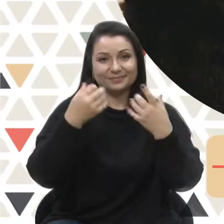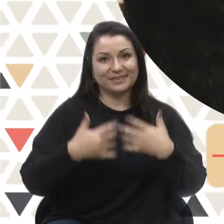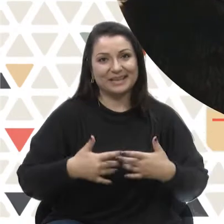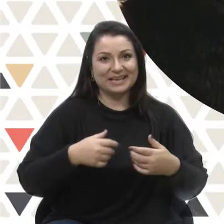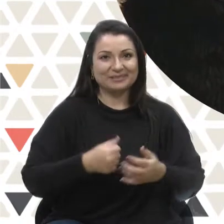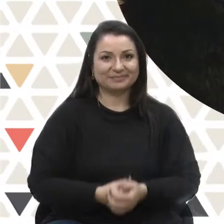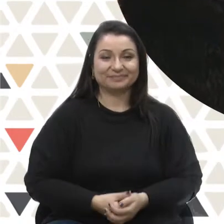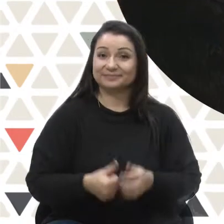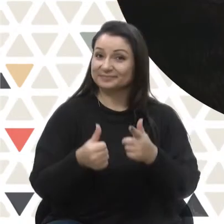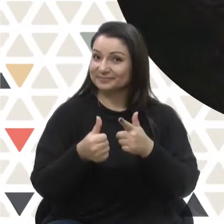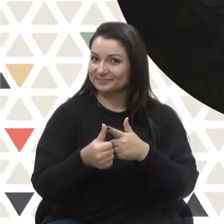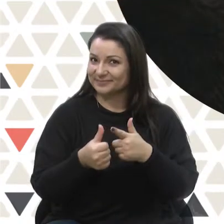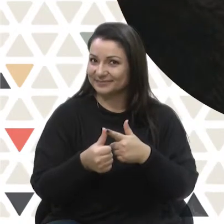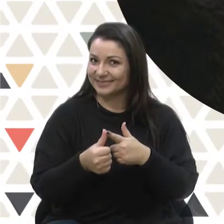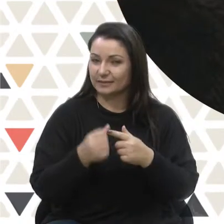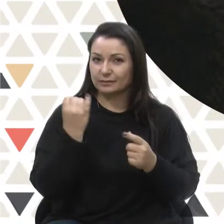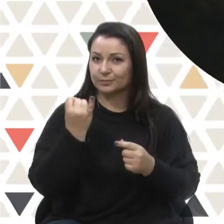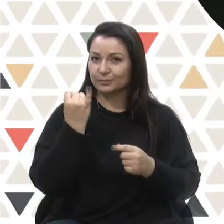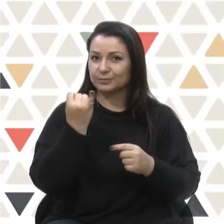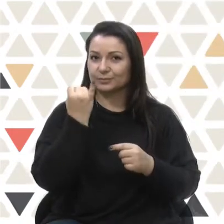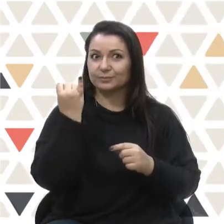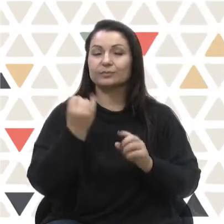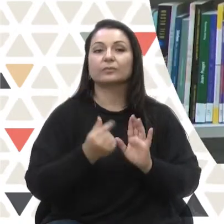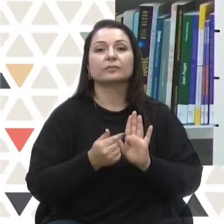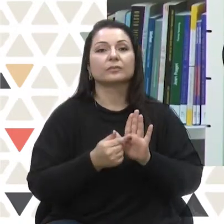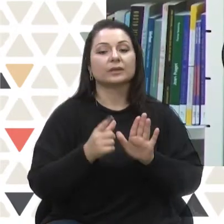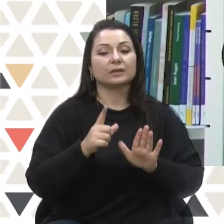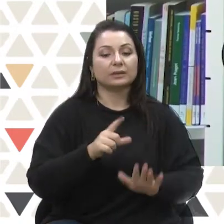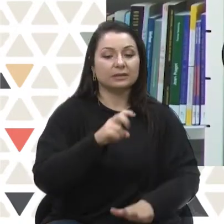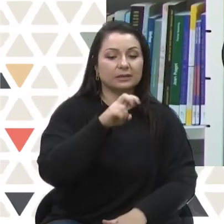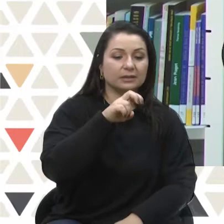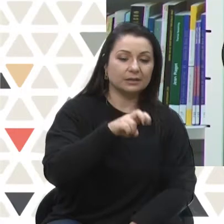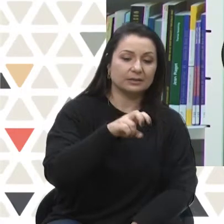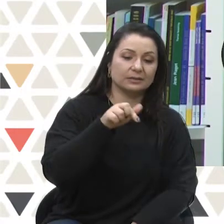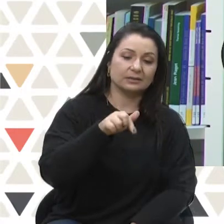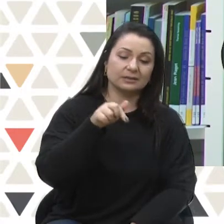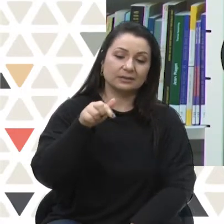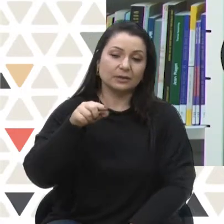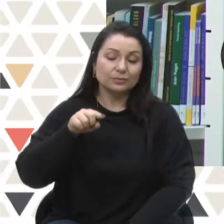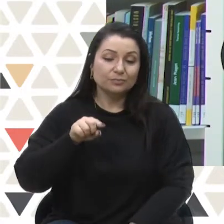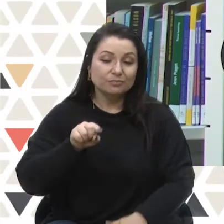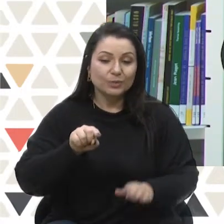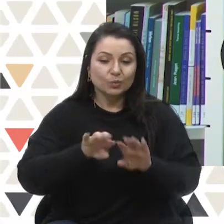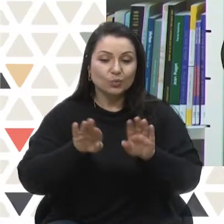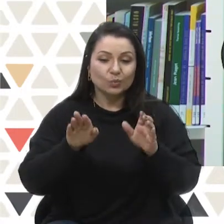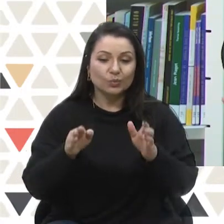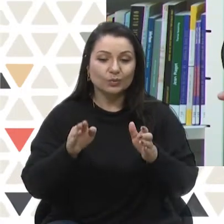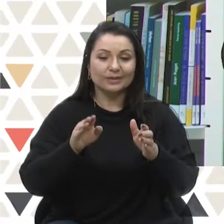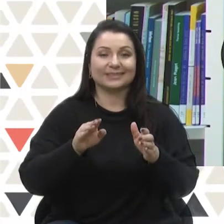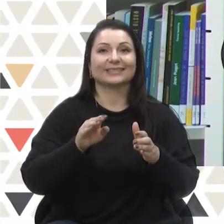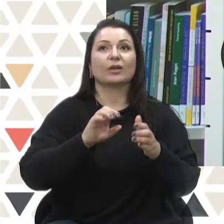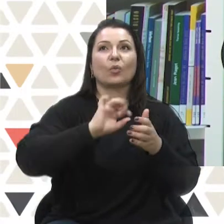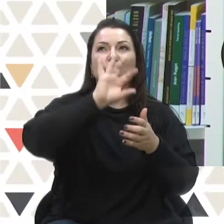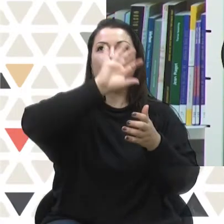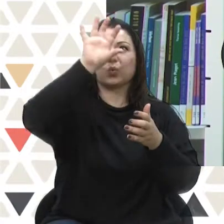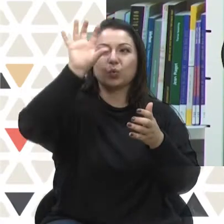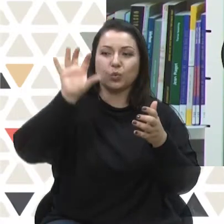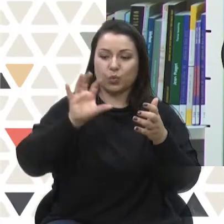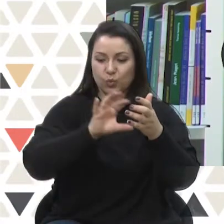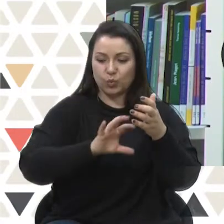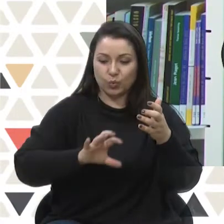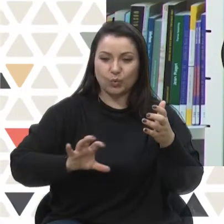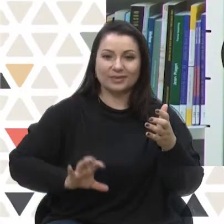da OAB Caxias explica para gente primeiramente é importante ressaltar que são 577 mil urnas